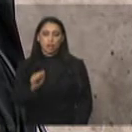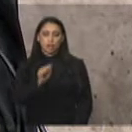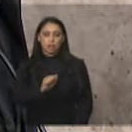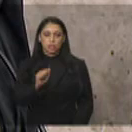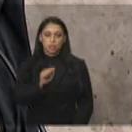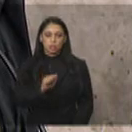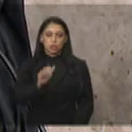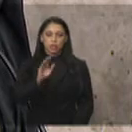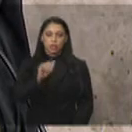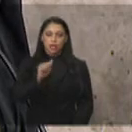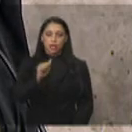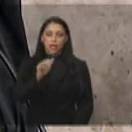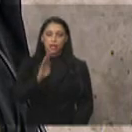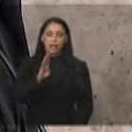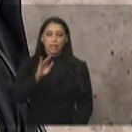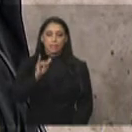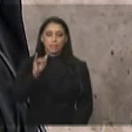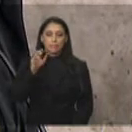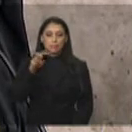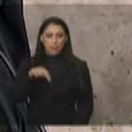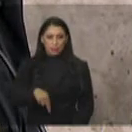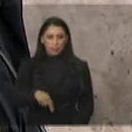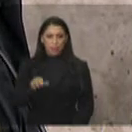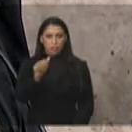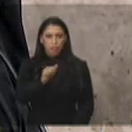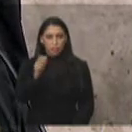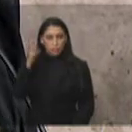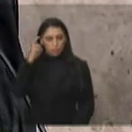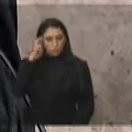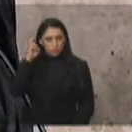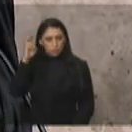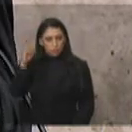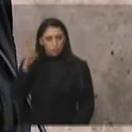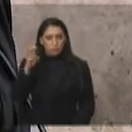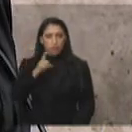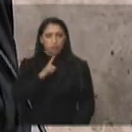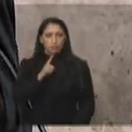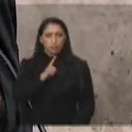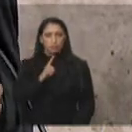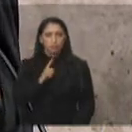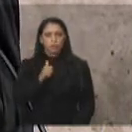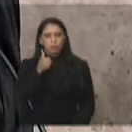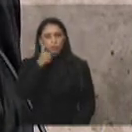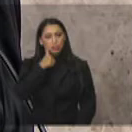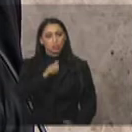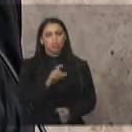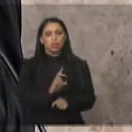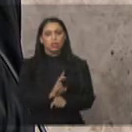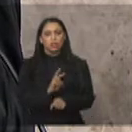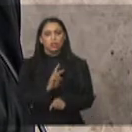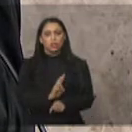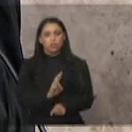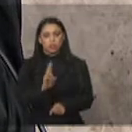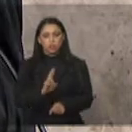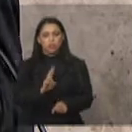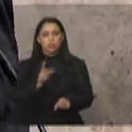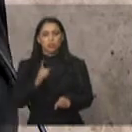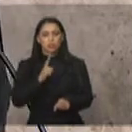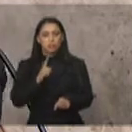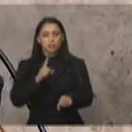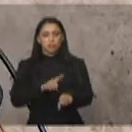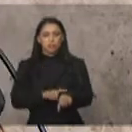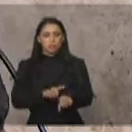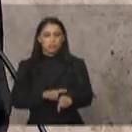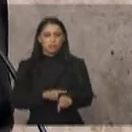ABIN, a doutora Luísa Torreão Brás, que também disporá do tempo regimental de